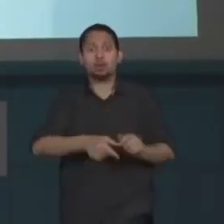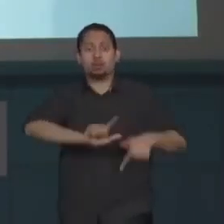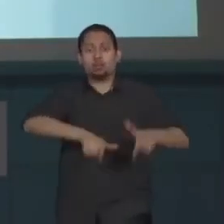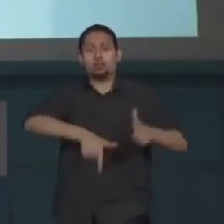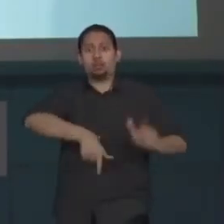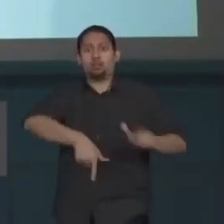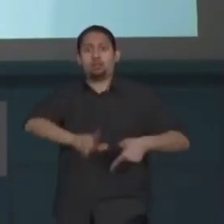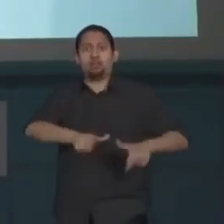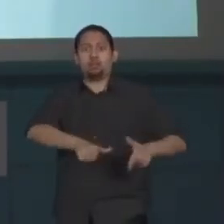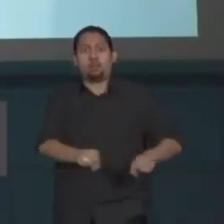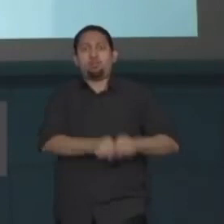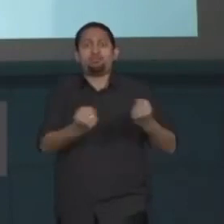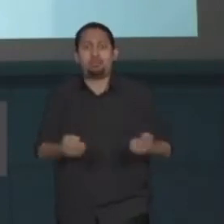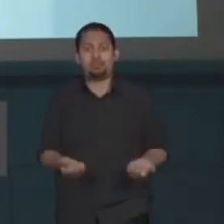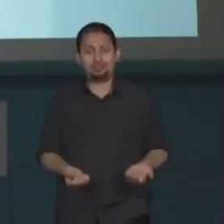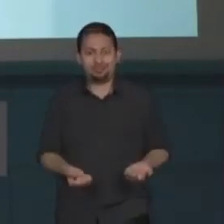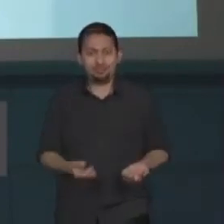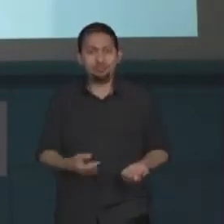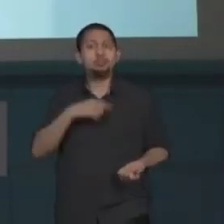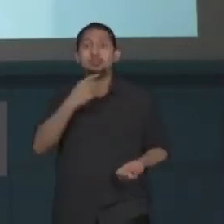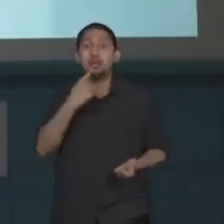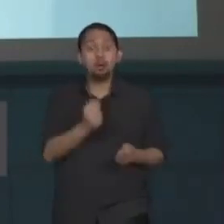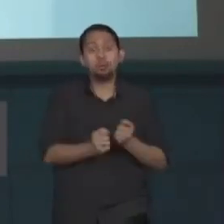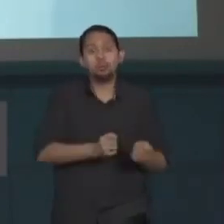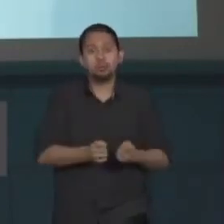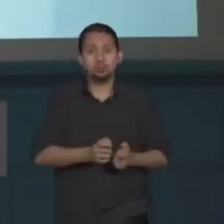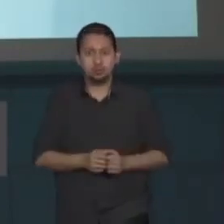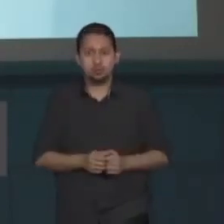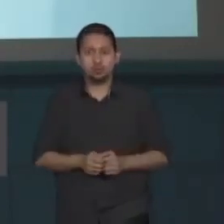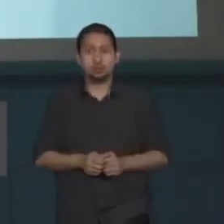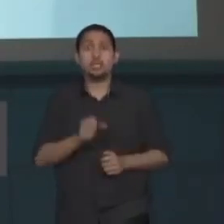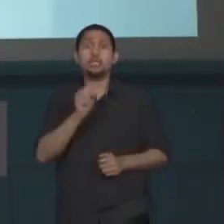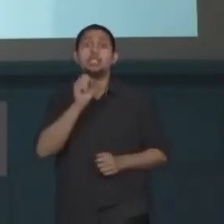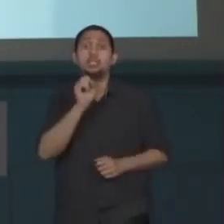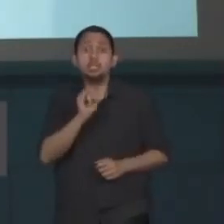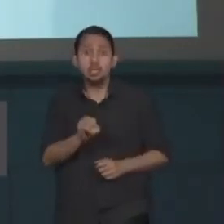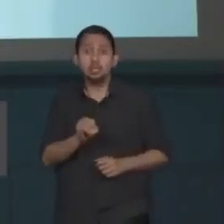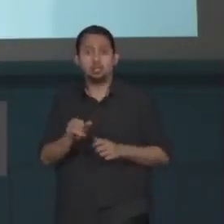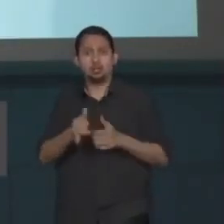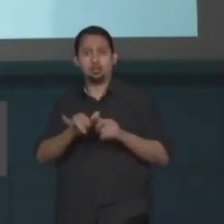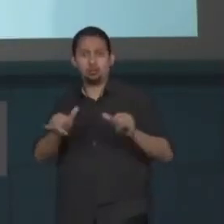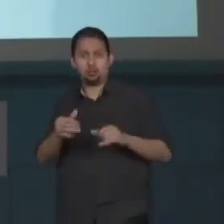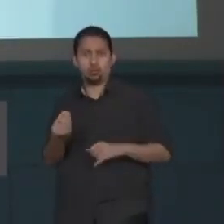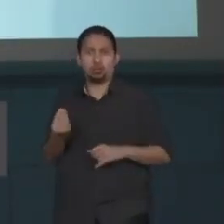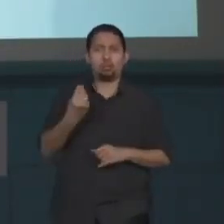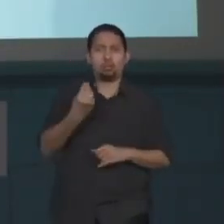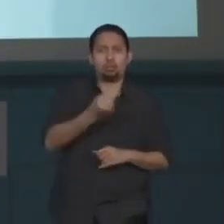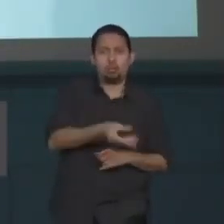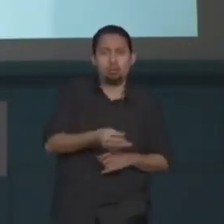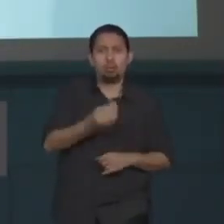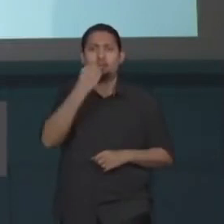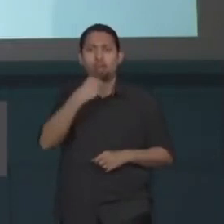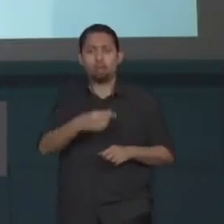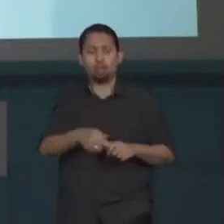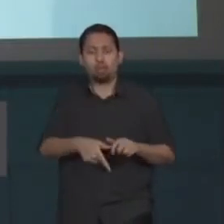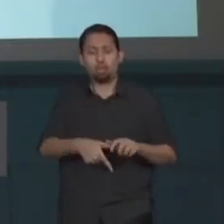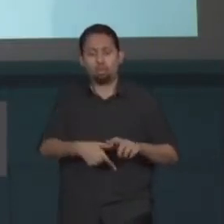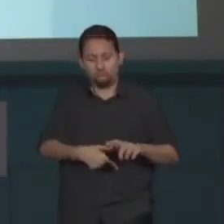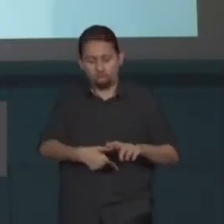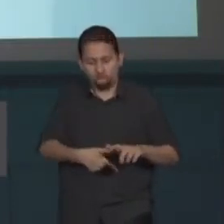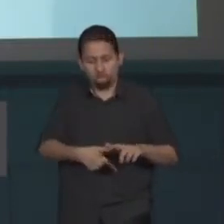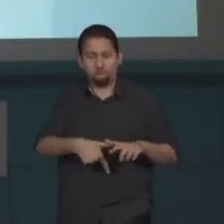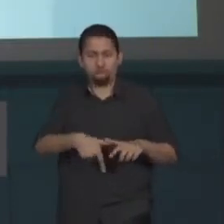não vai conseguir resistir, ele vai queimar. Então, quando acontece esses picos